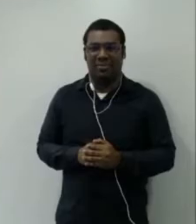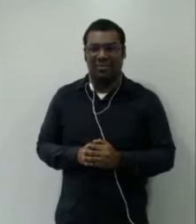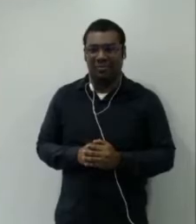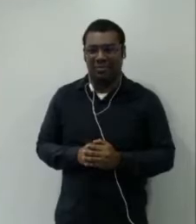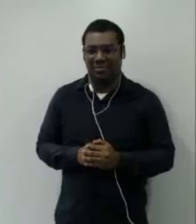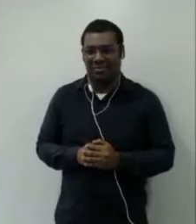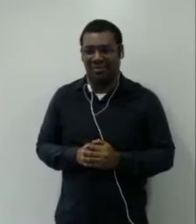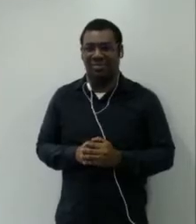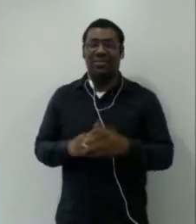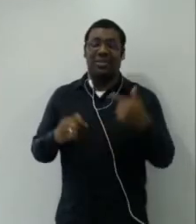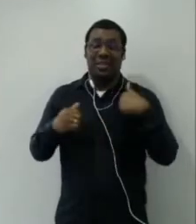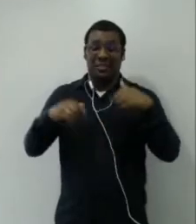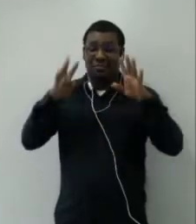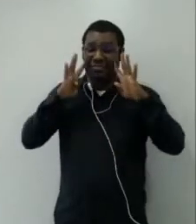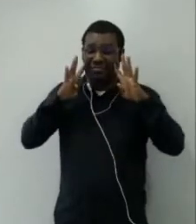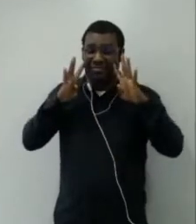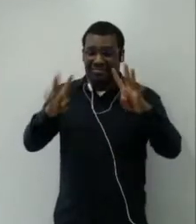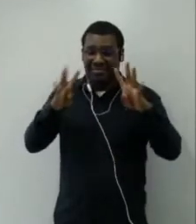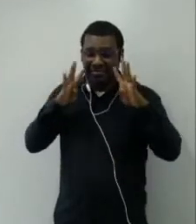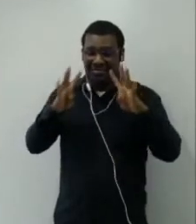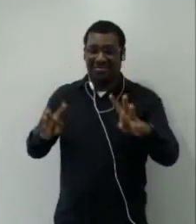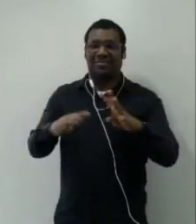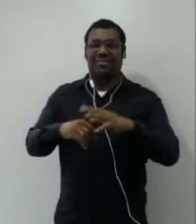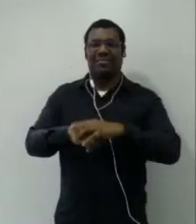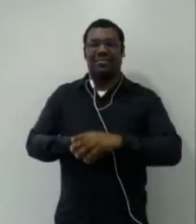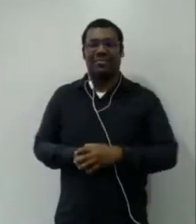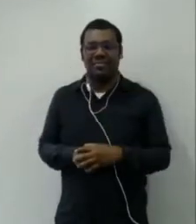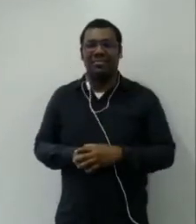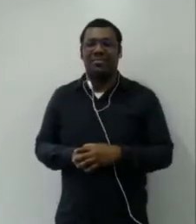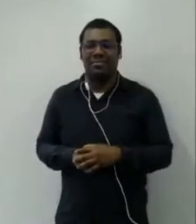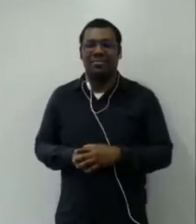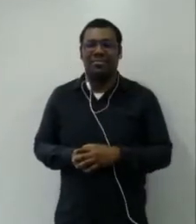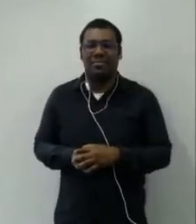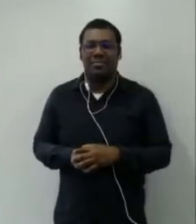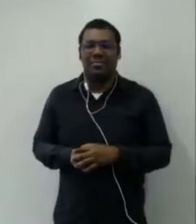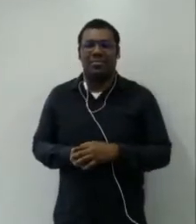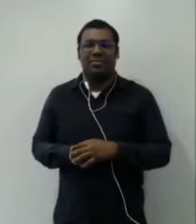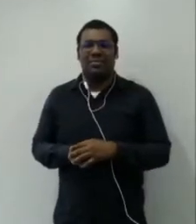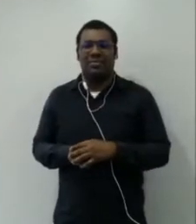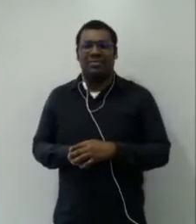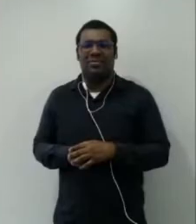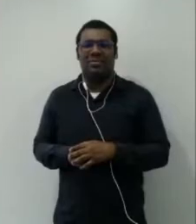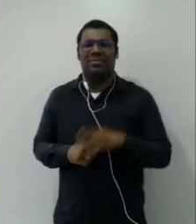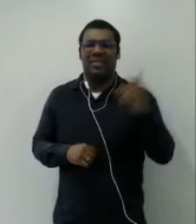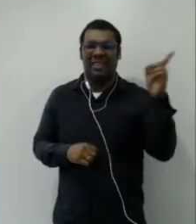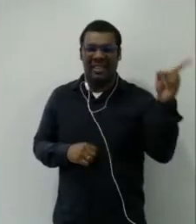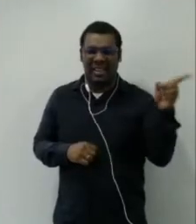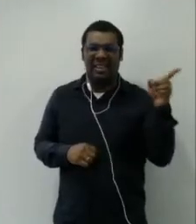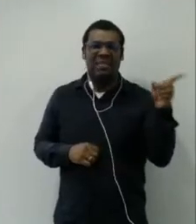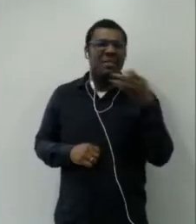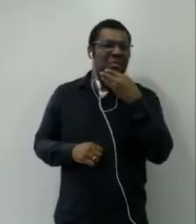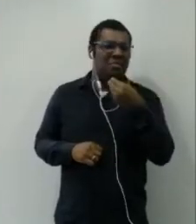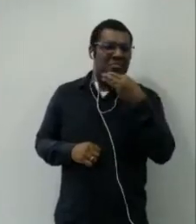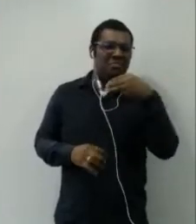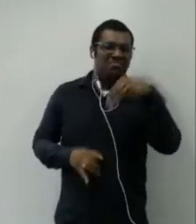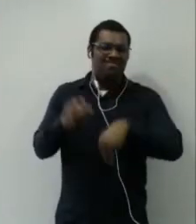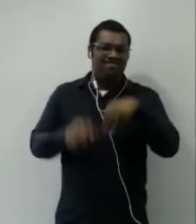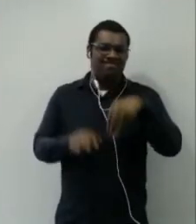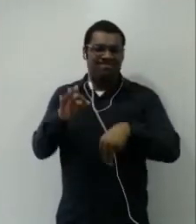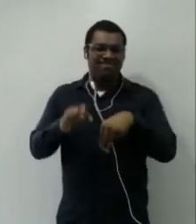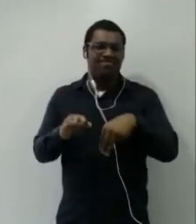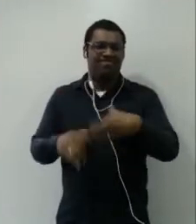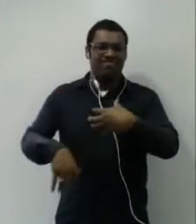atenção, uma sensibilidade digna de quem nasceu para ser